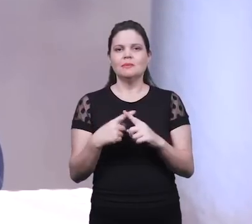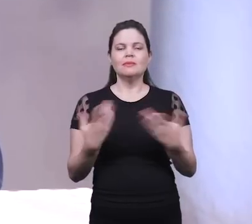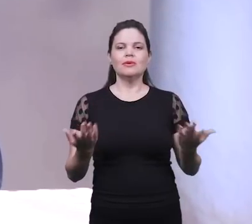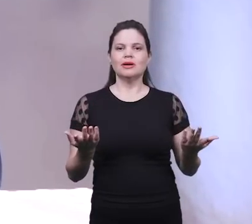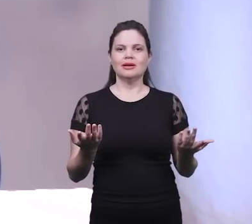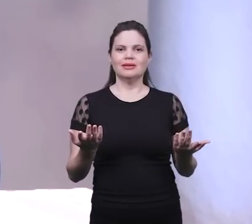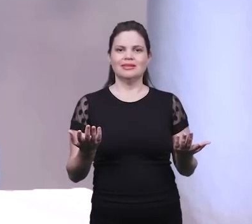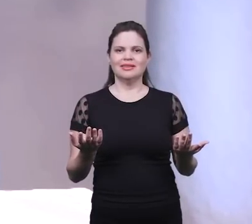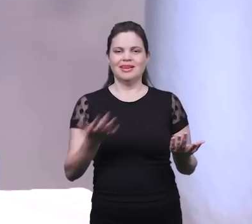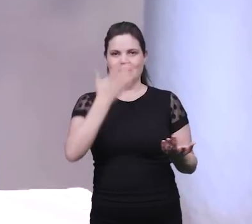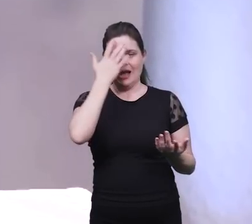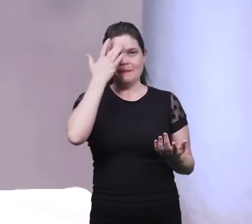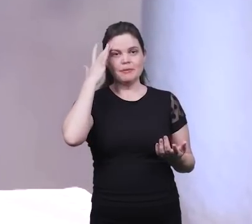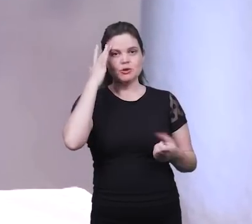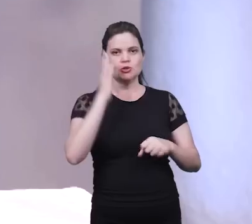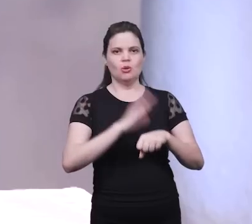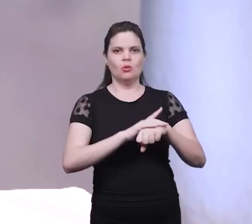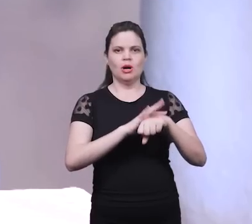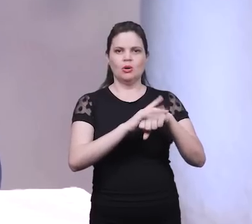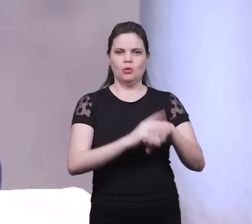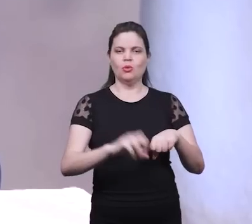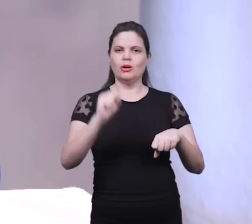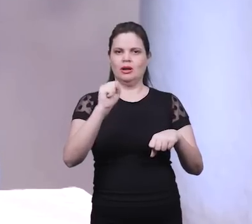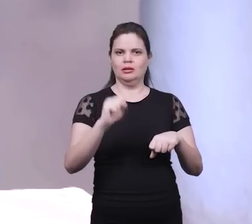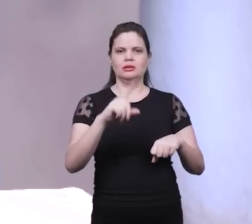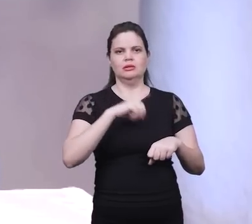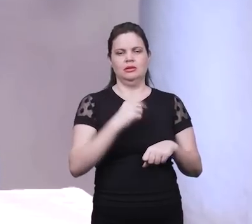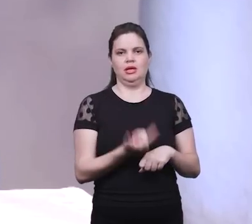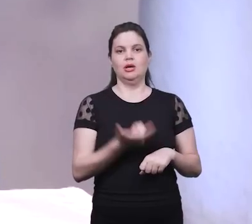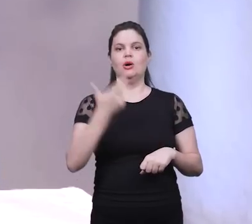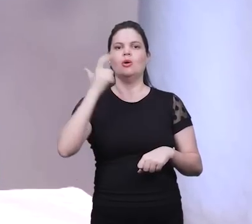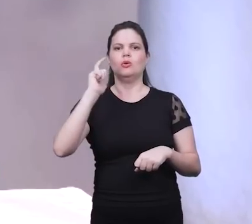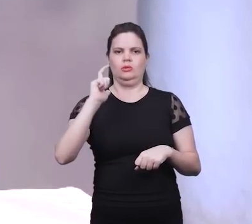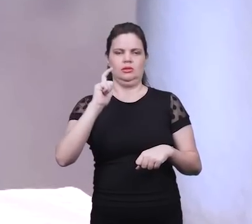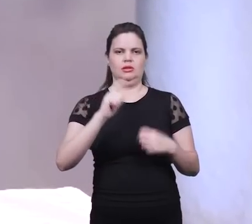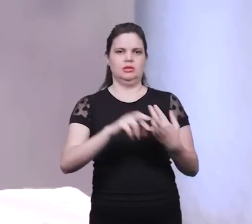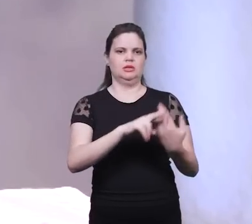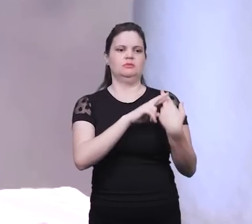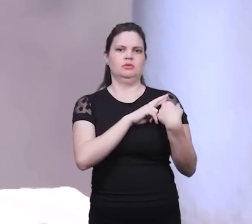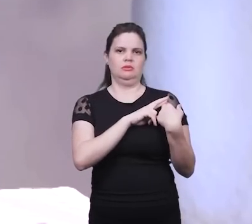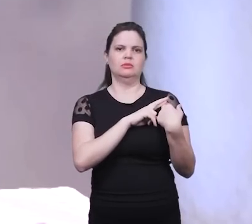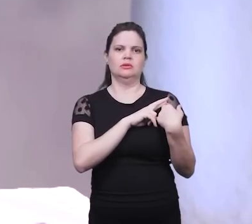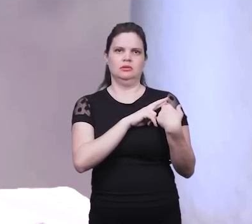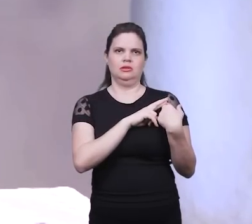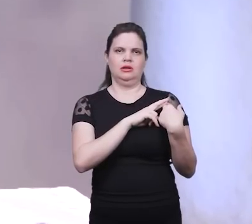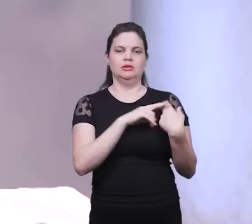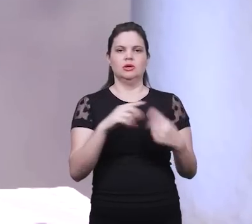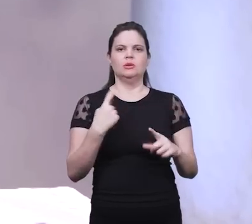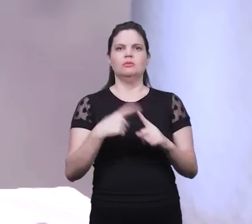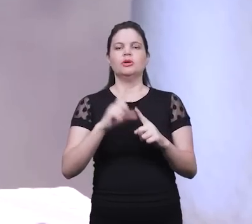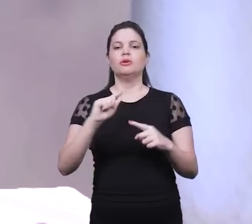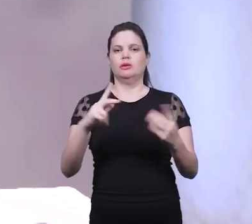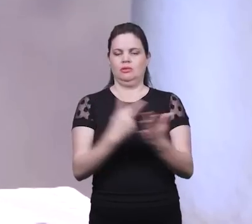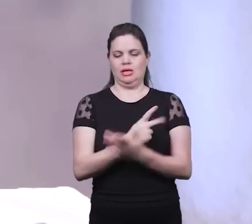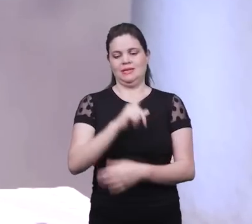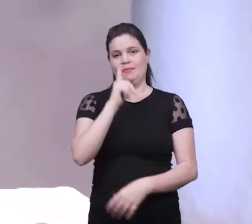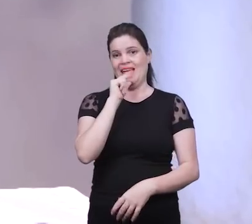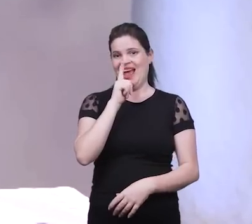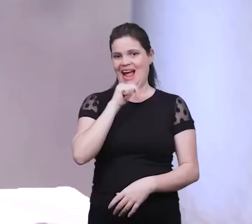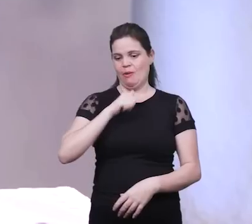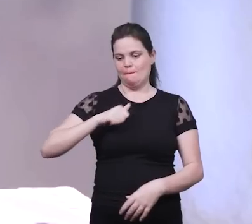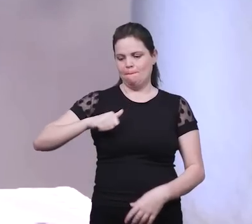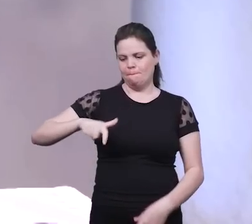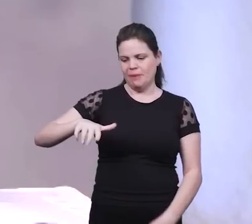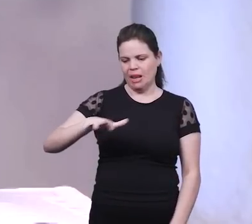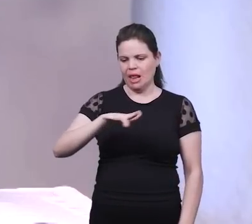a pessoa curada, ele tinha outras responsabilidades que o paralítico não teria, né? Quando a água era agitada, ele